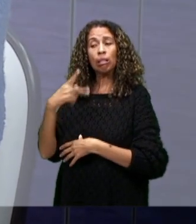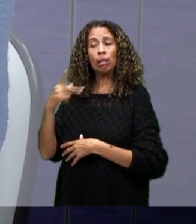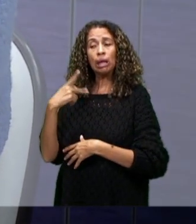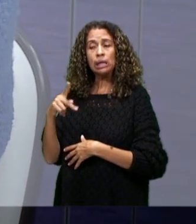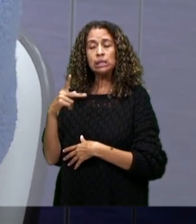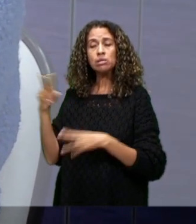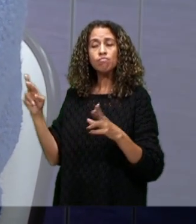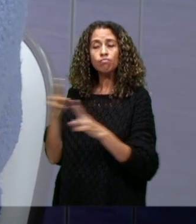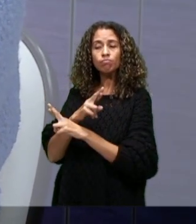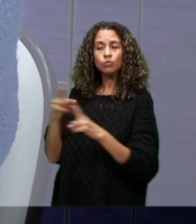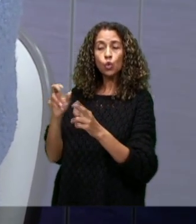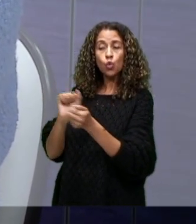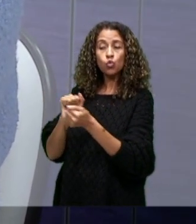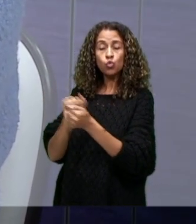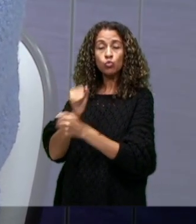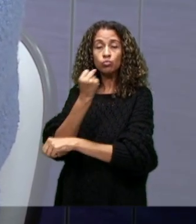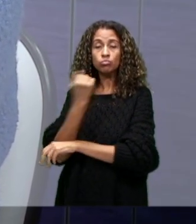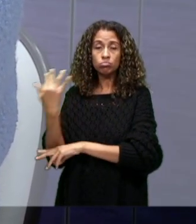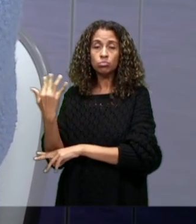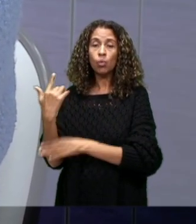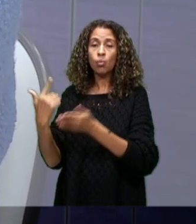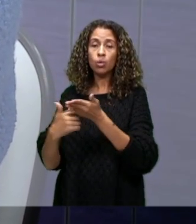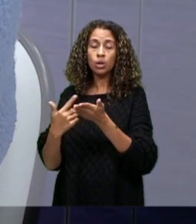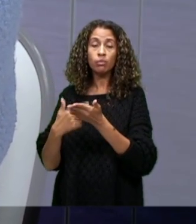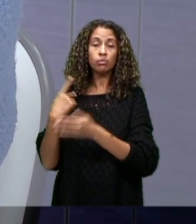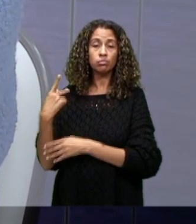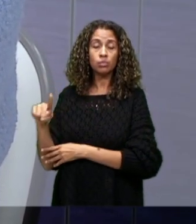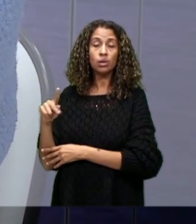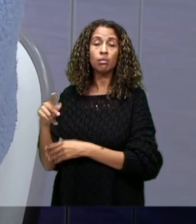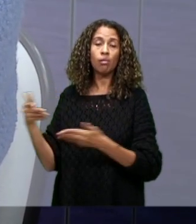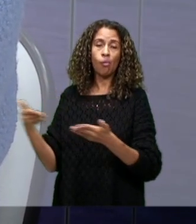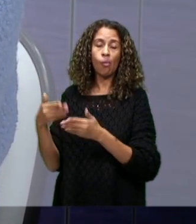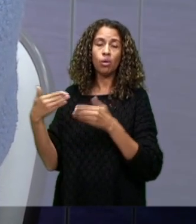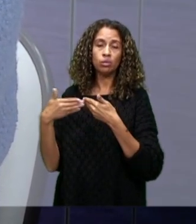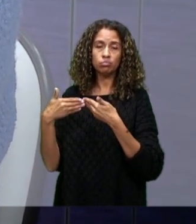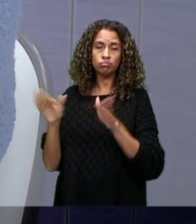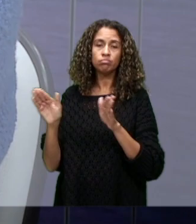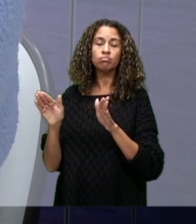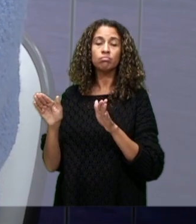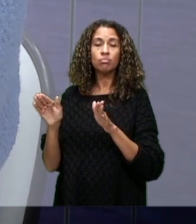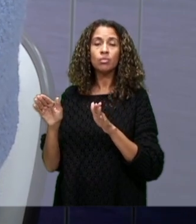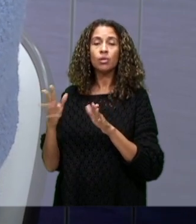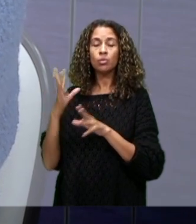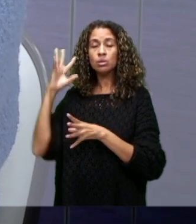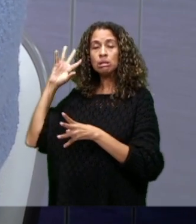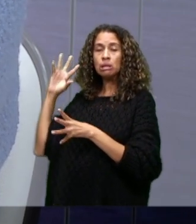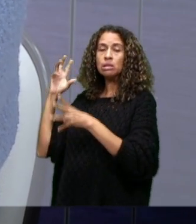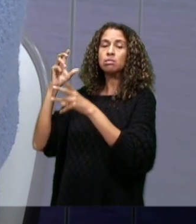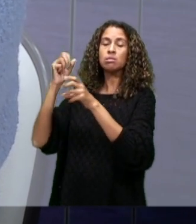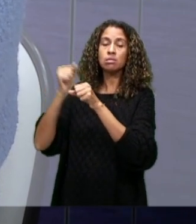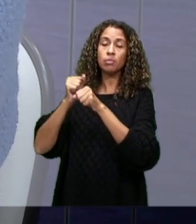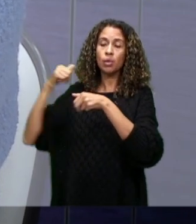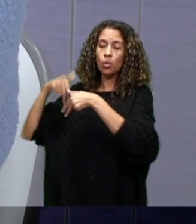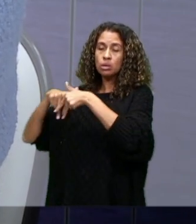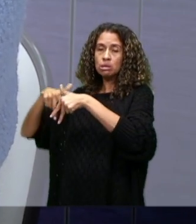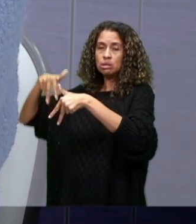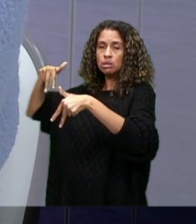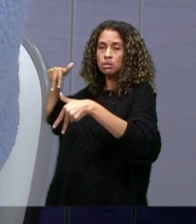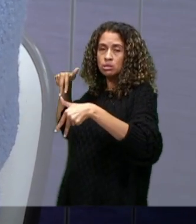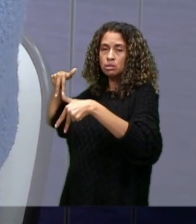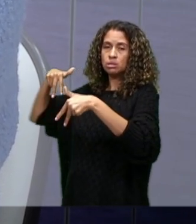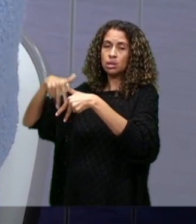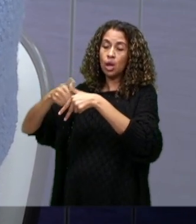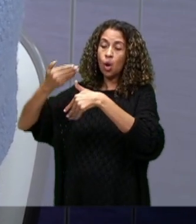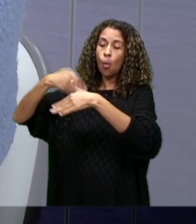ambiente. E tem um livro que ele lançou agora que ele fala que os ancestrais deles falavam que o melhor lugar para guardar o peixe é no